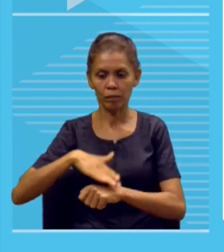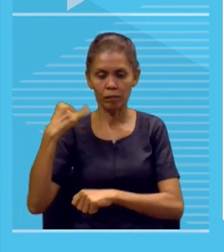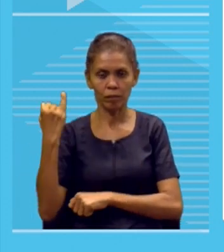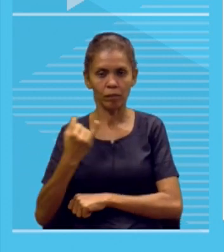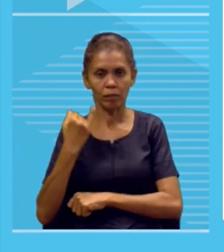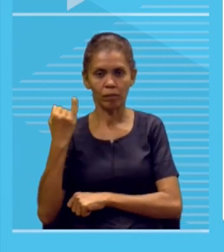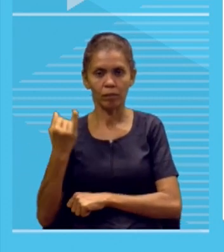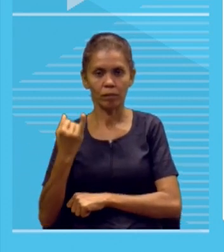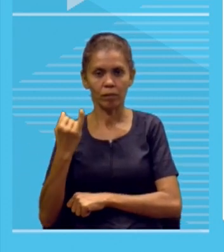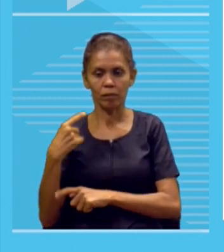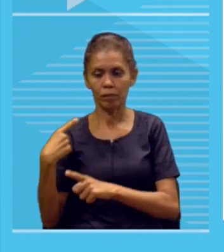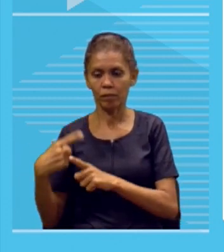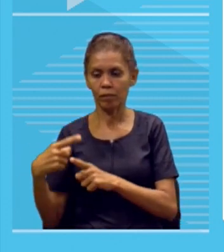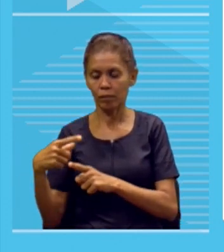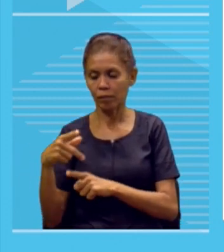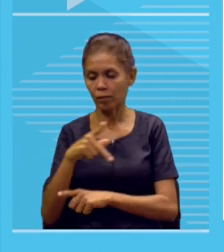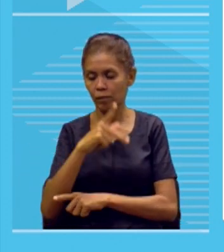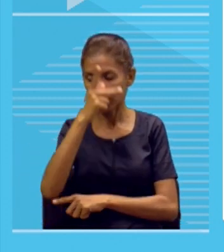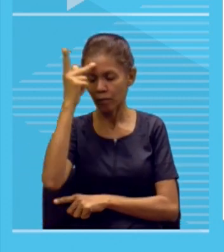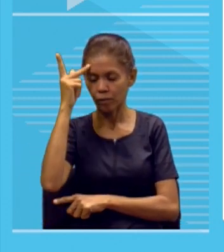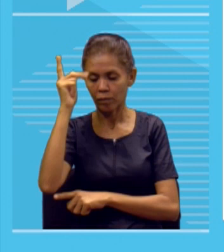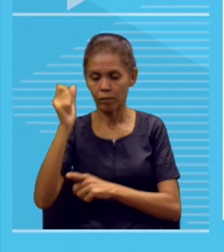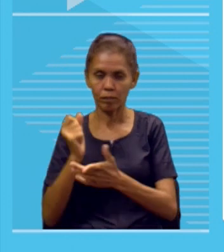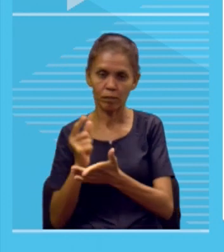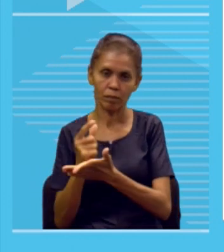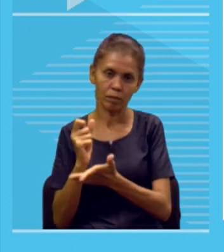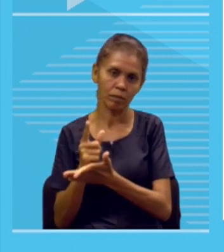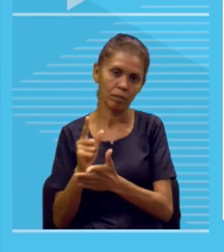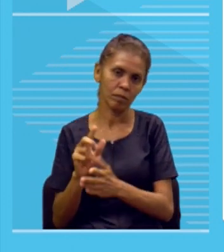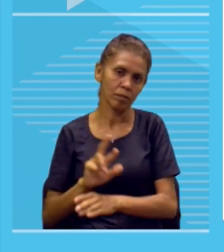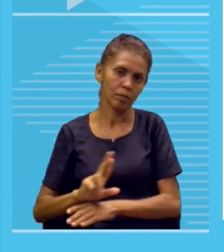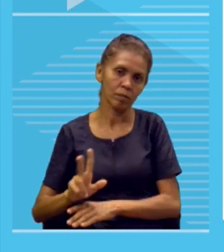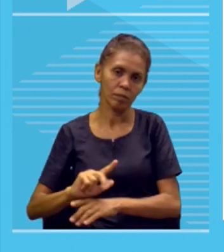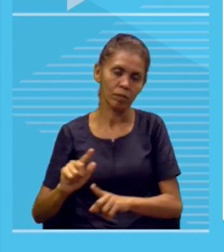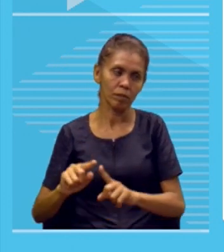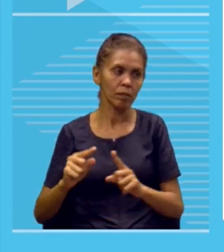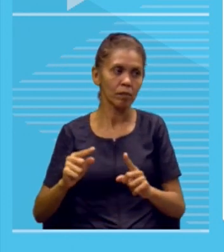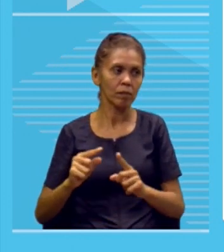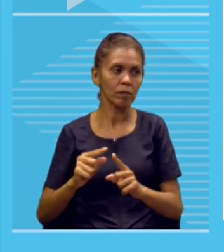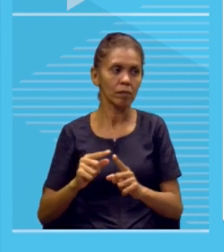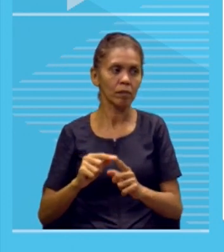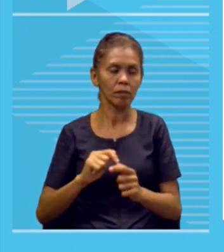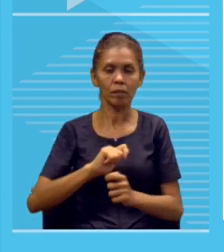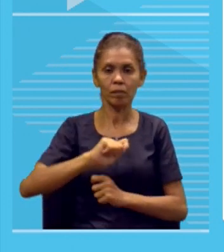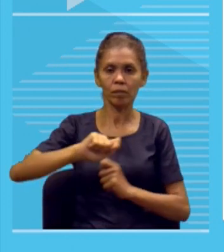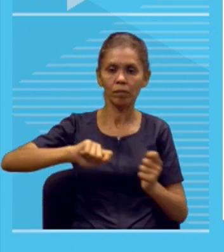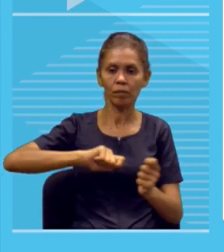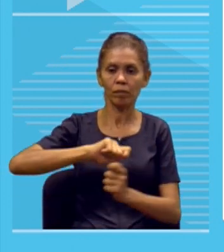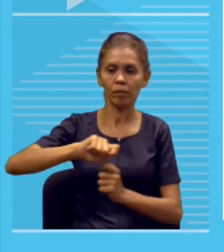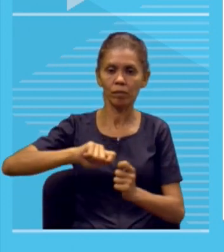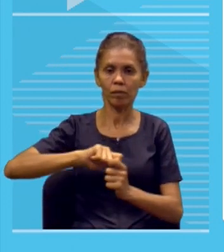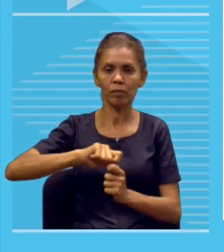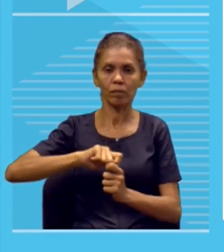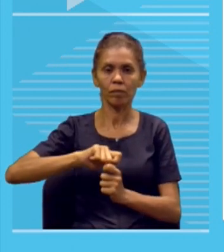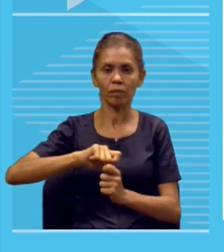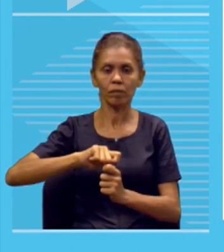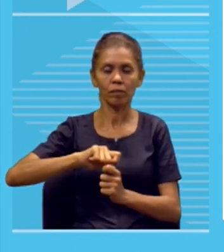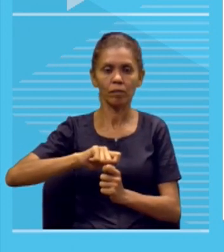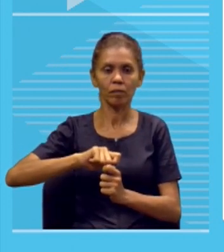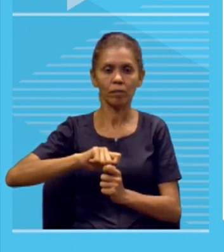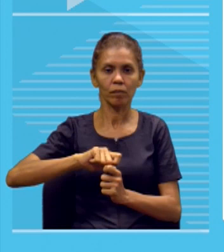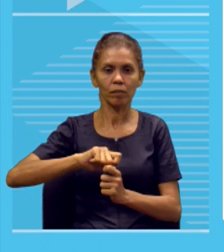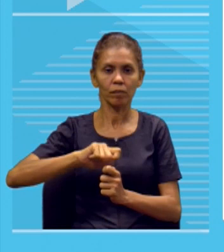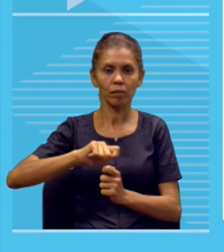que consumir mais. As pessoas, na verdade, elas o comércio, a urbanização acontece porque é